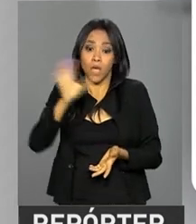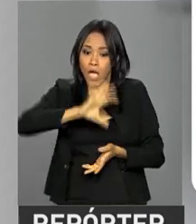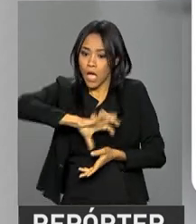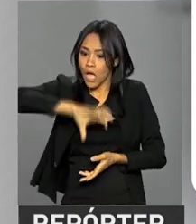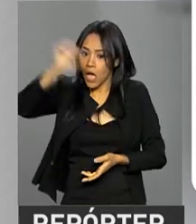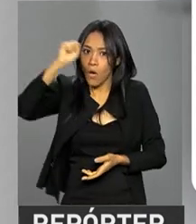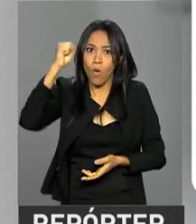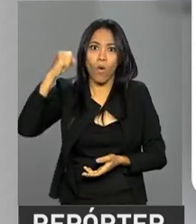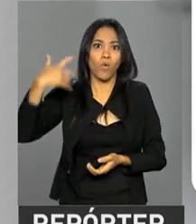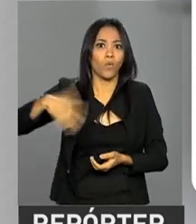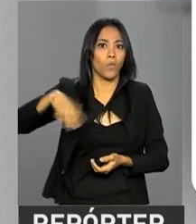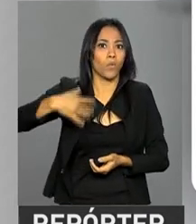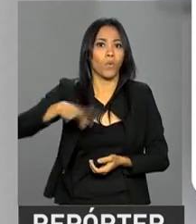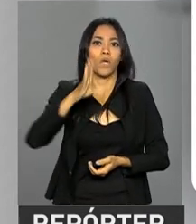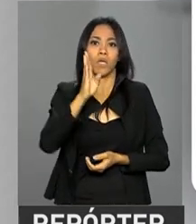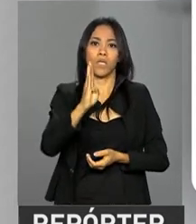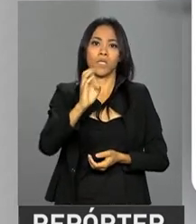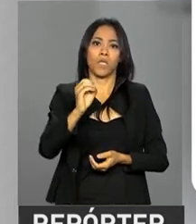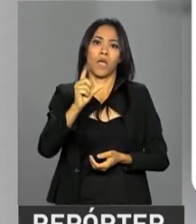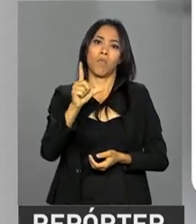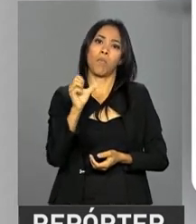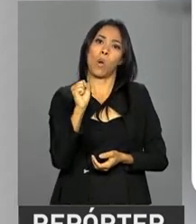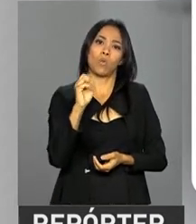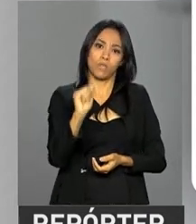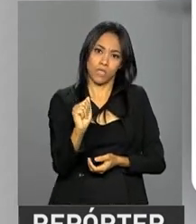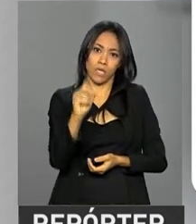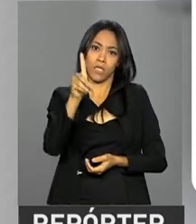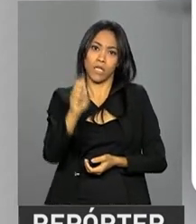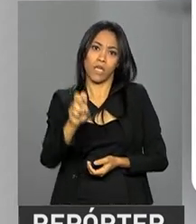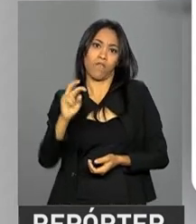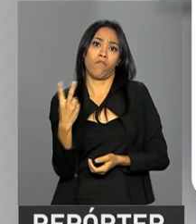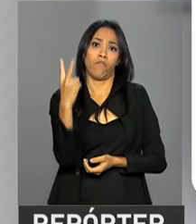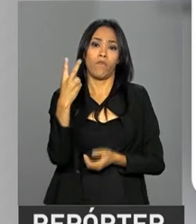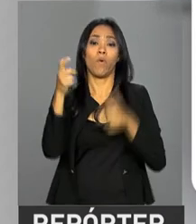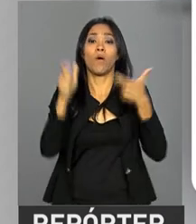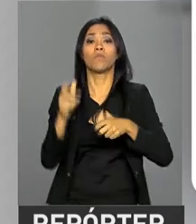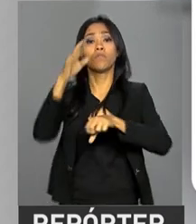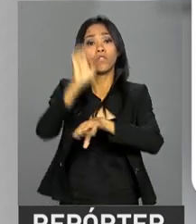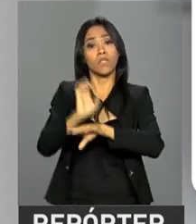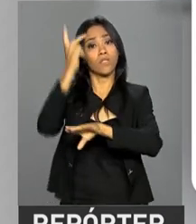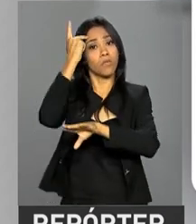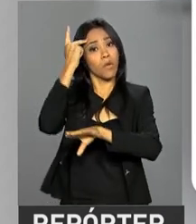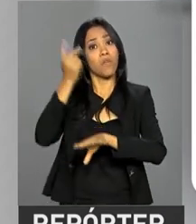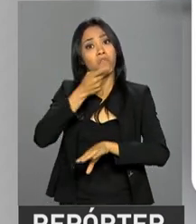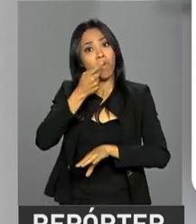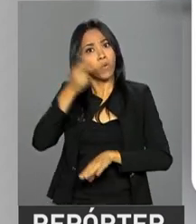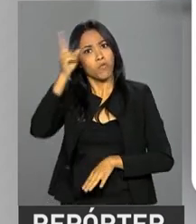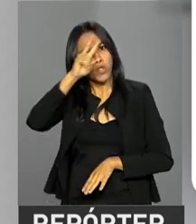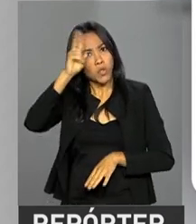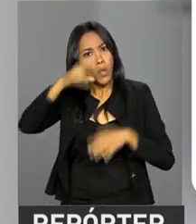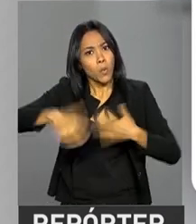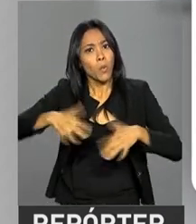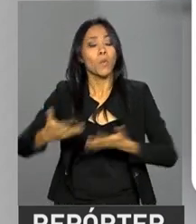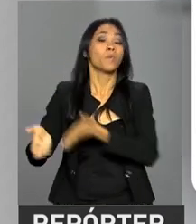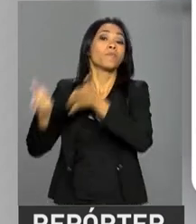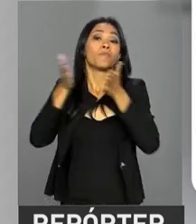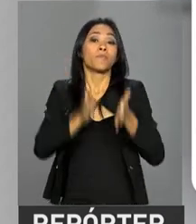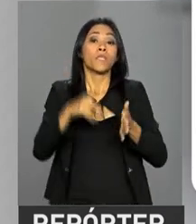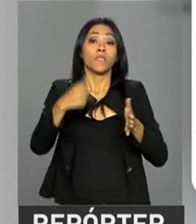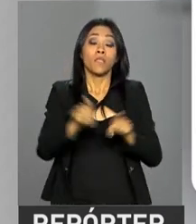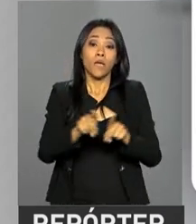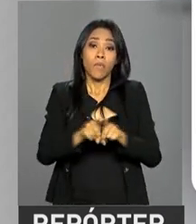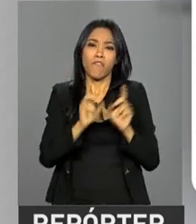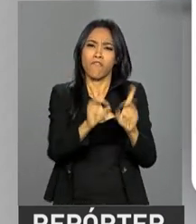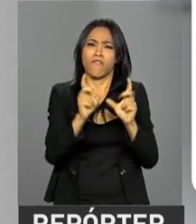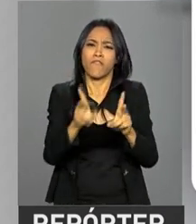o novo recorde da Bolsa de Valores de São Paulo, atingiu um novo recorde ontem, histórico. Também falou aí que a venda de eletrodomésticos no